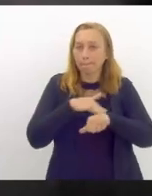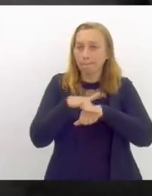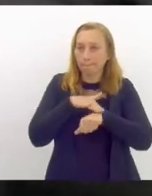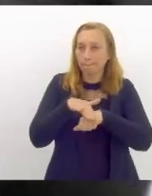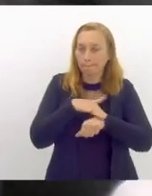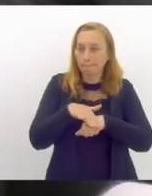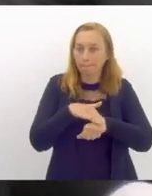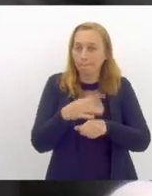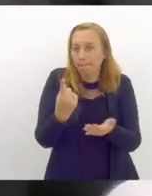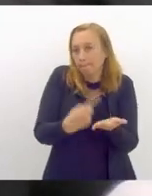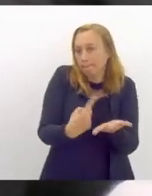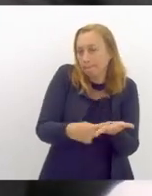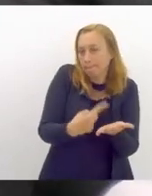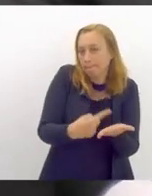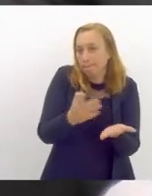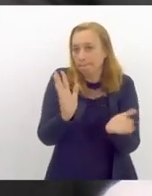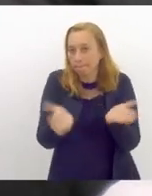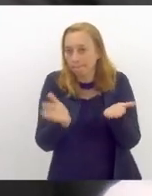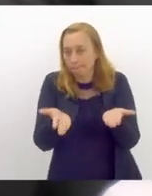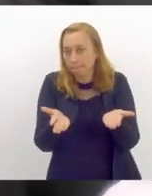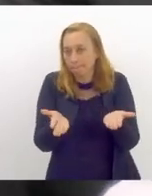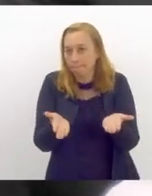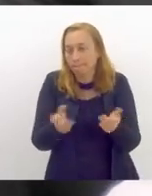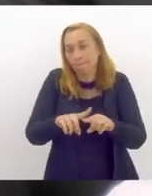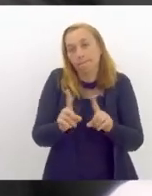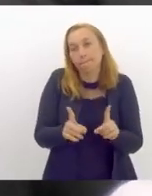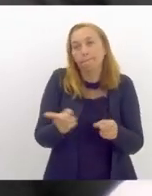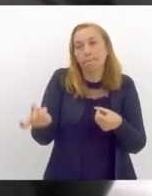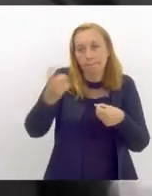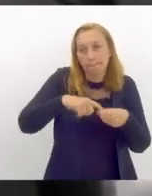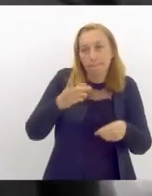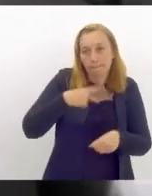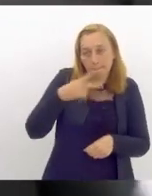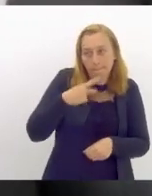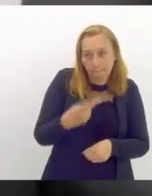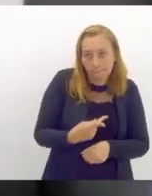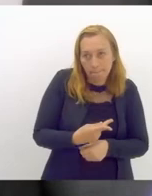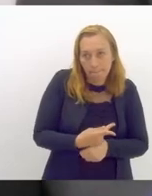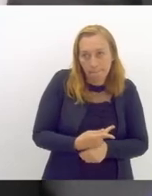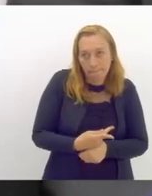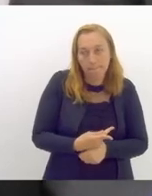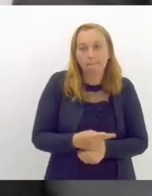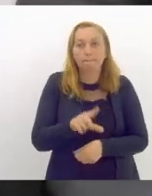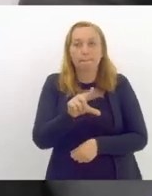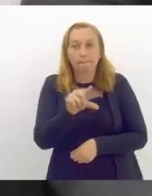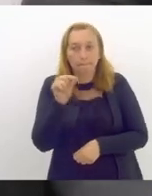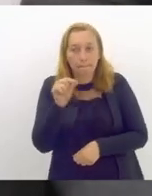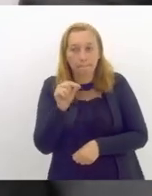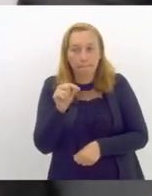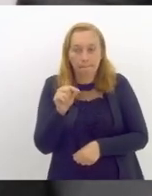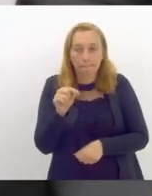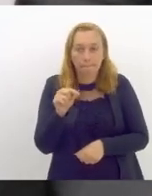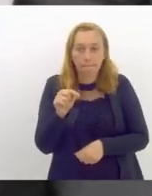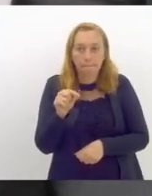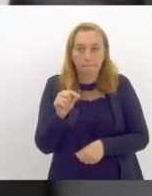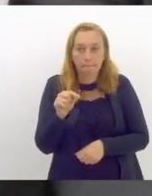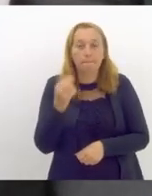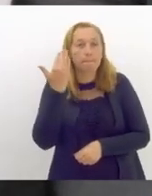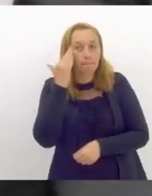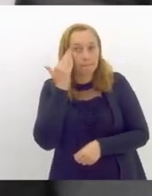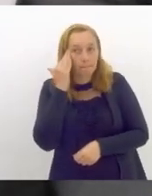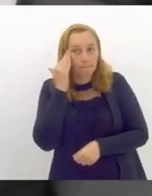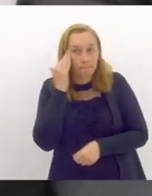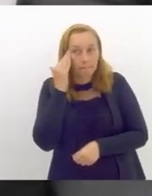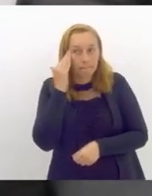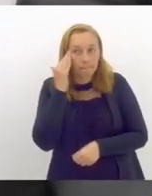se não chegar não denominador hoje mas isso eu volto a dizer ah pela decisão nós temos um entendimento